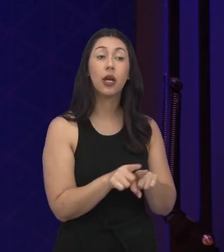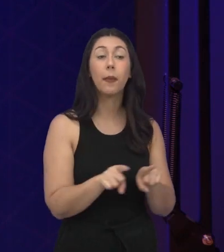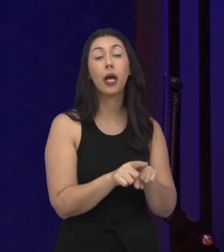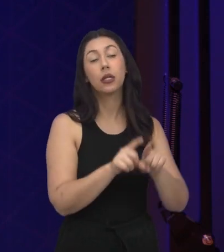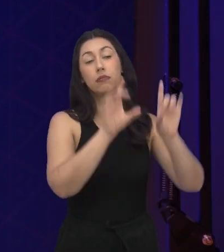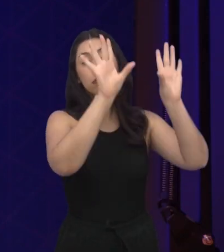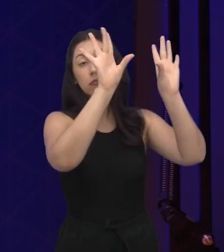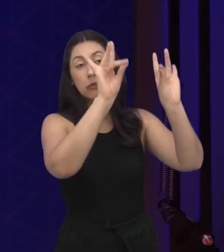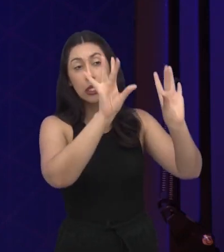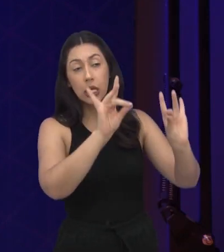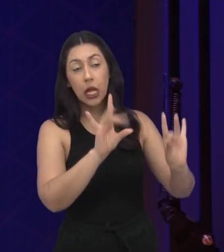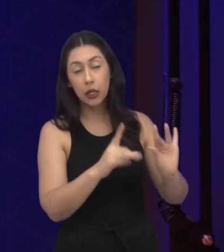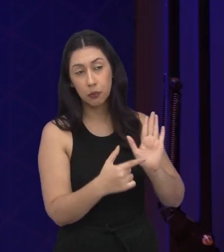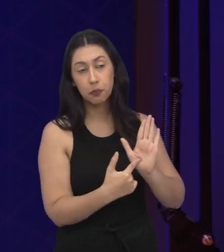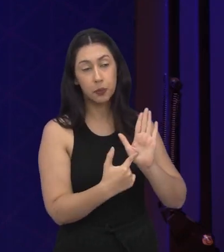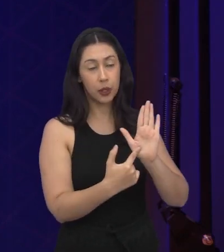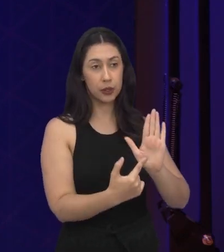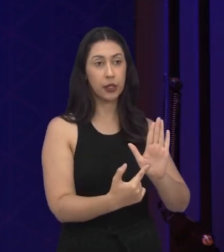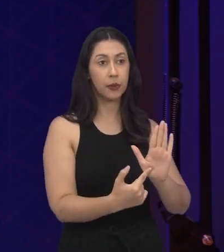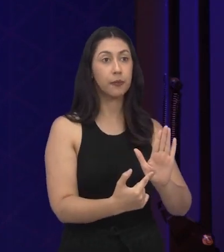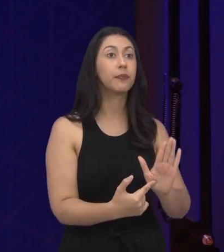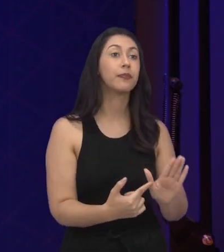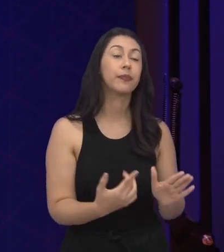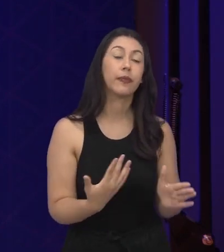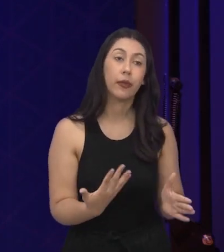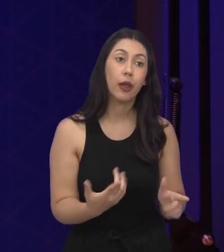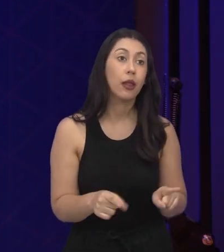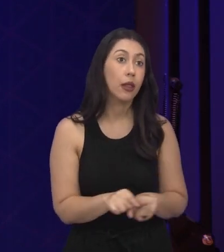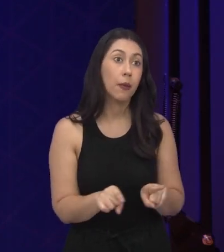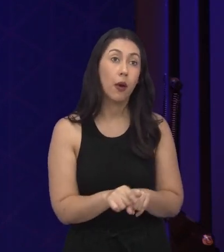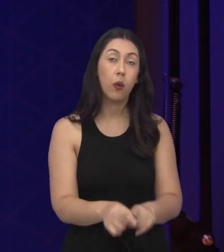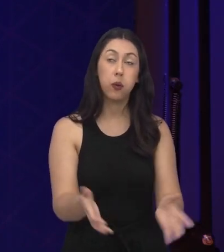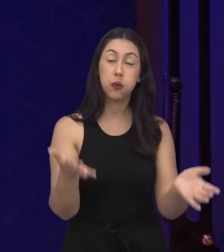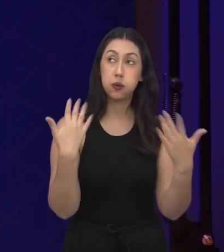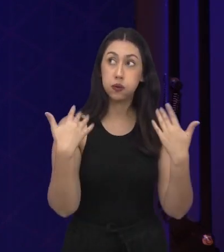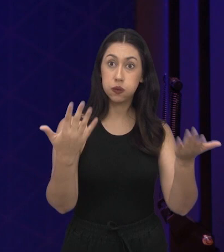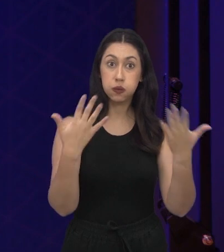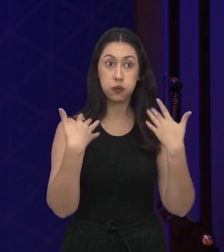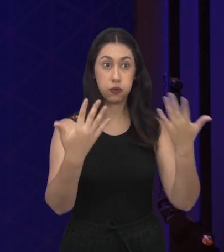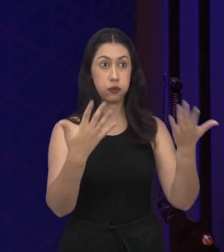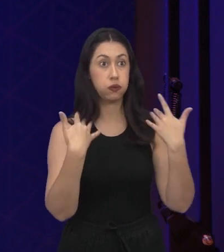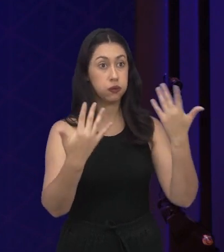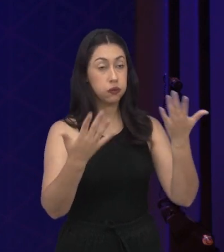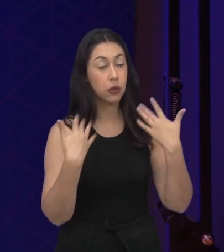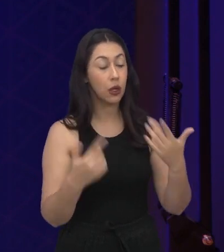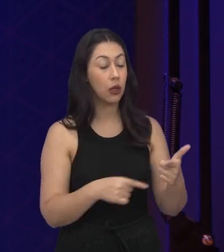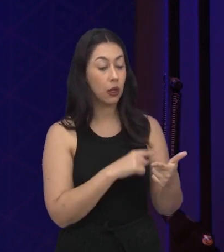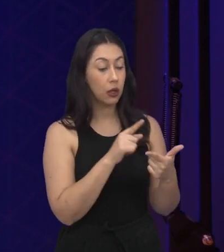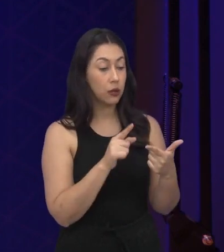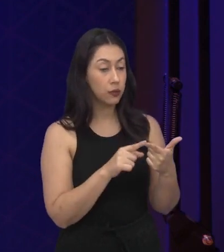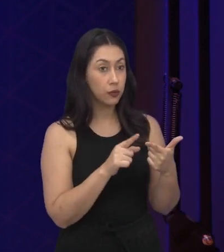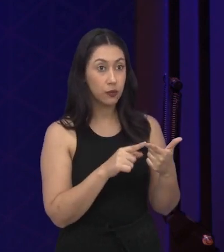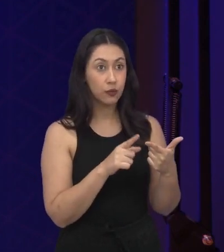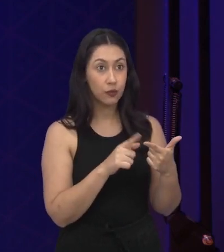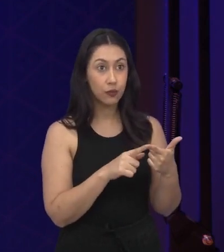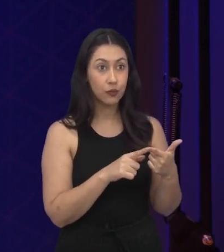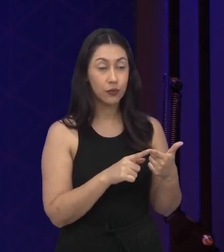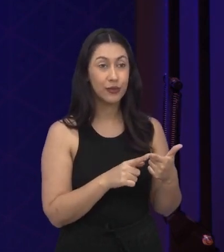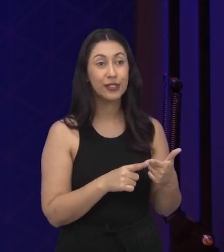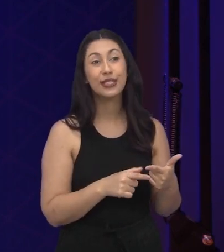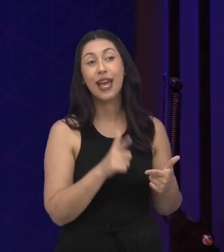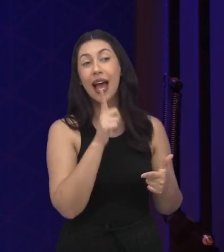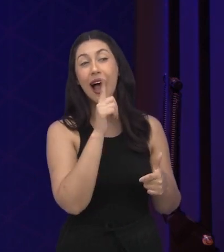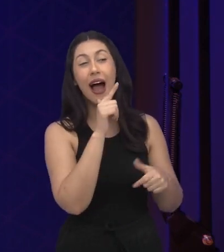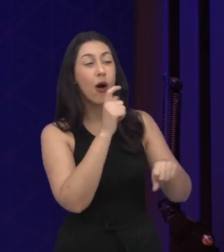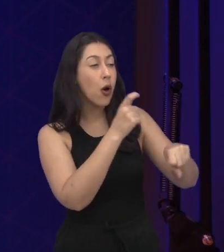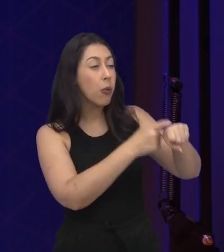forma detalhada, a gente vai falar mais algumas coisas aqui. Maior frequência de ondas de calor. A gente também tem intensificação do